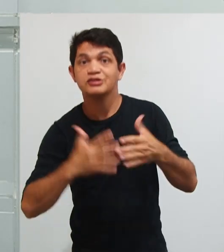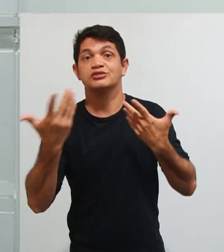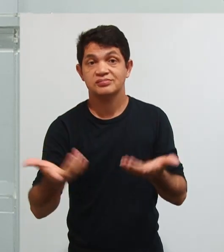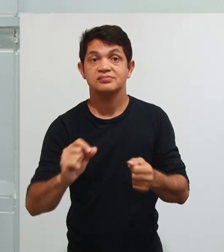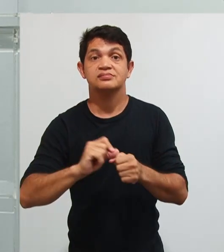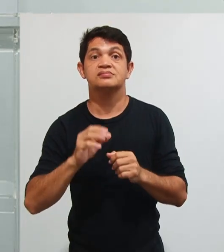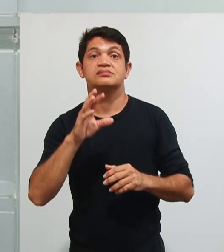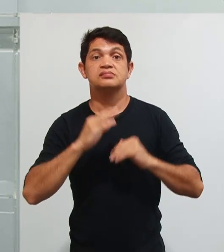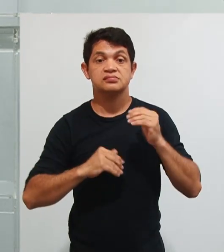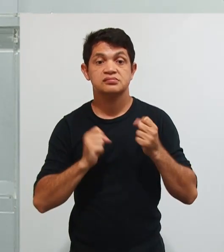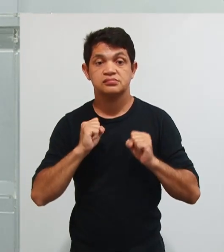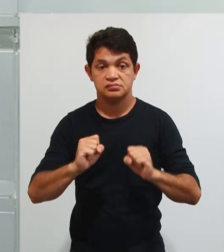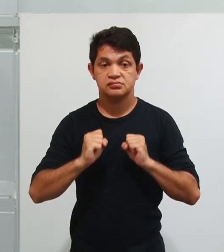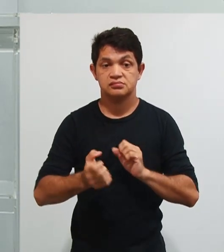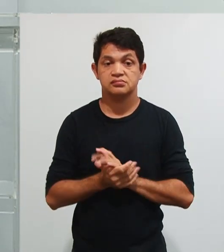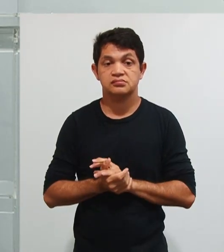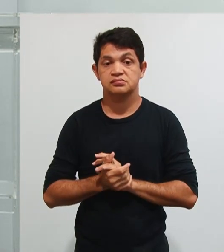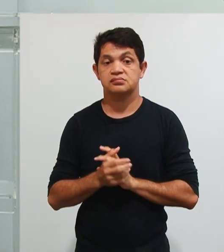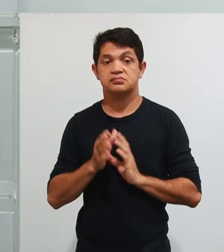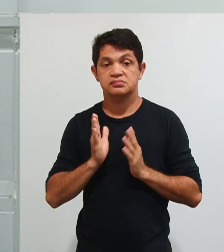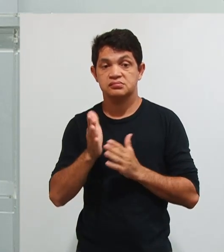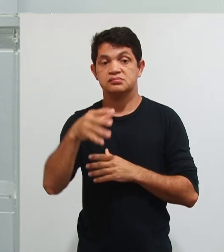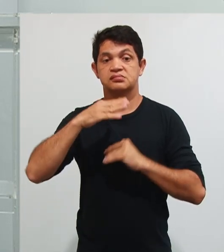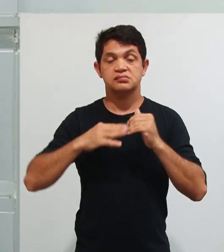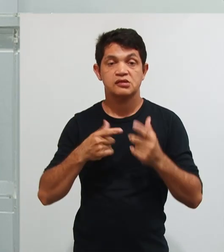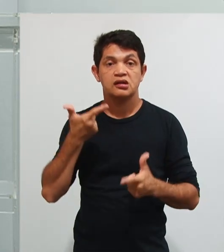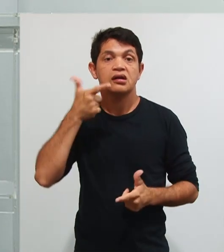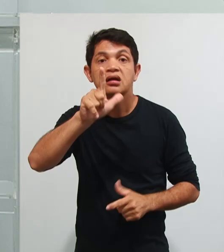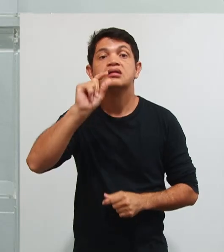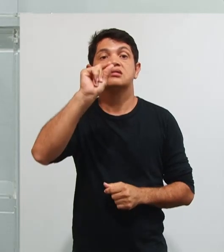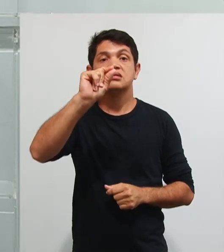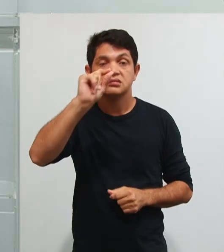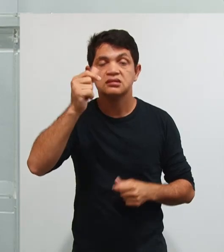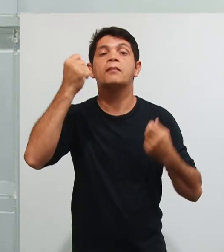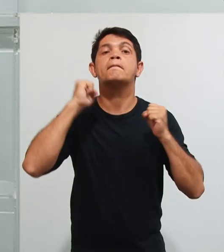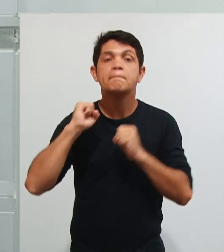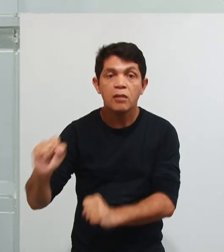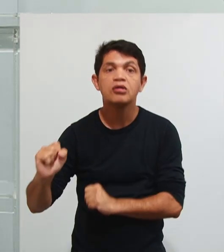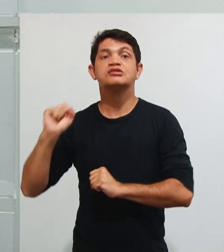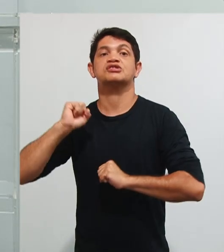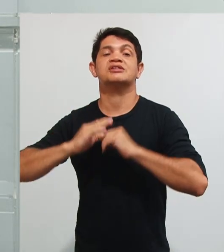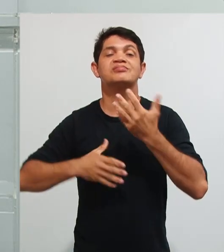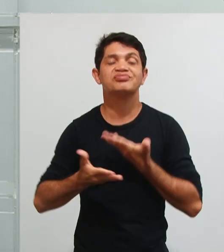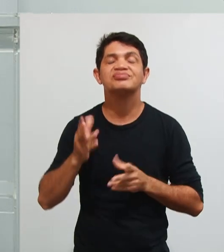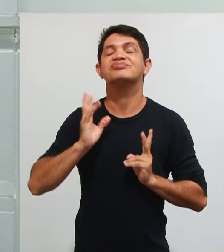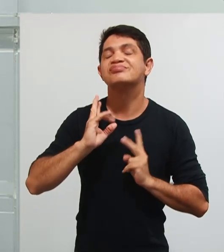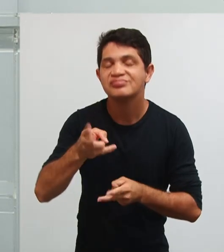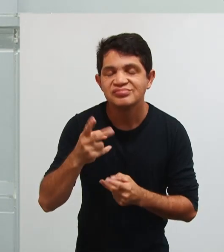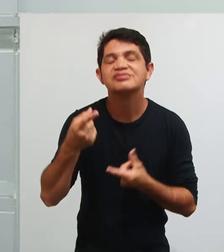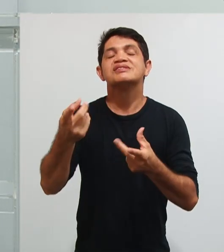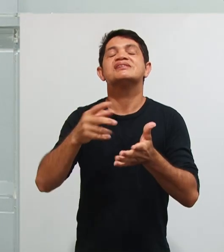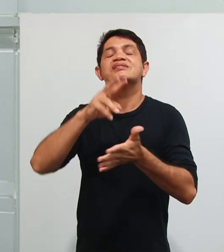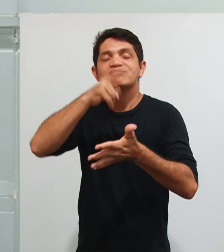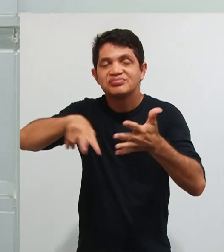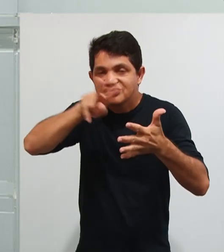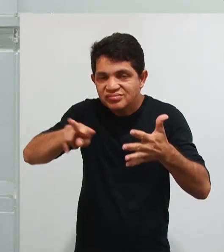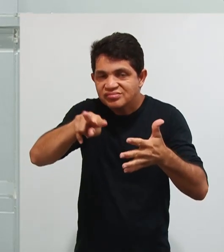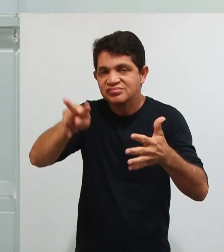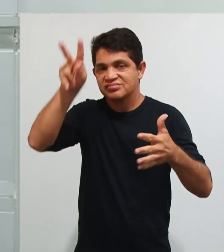outro lado você está me indagando, mas Creuza, isso também pode movimentar a economia. Concordo com